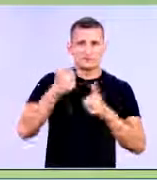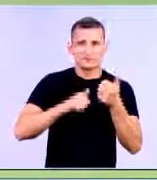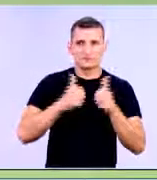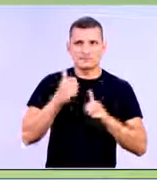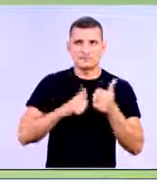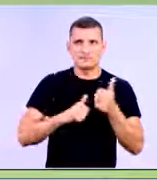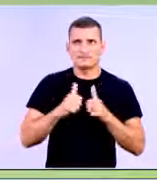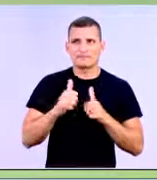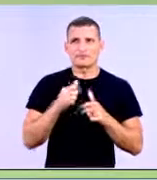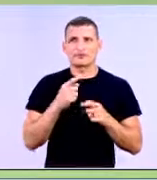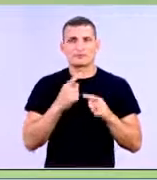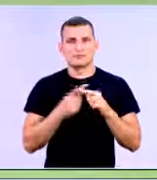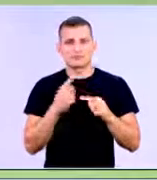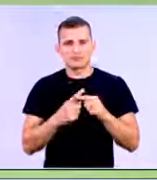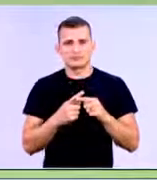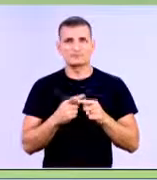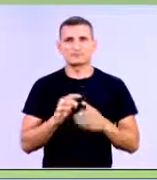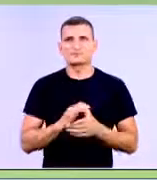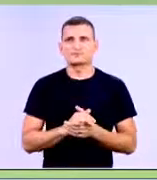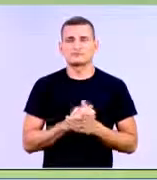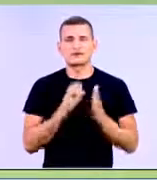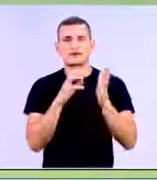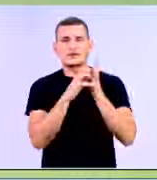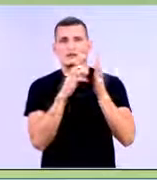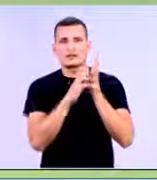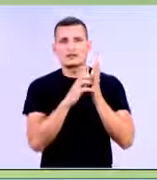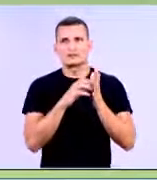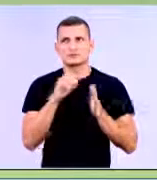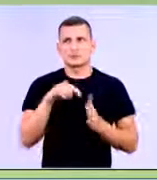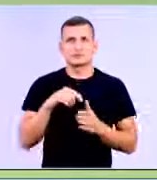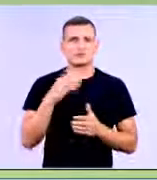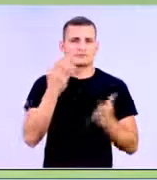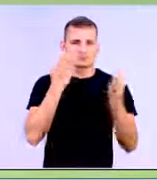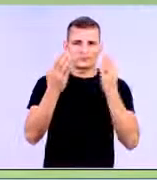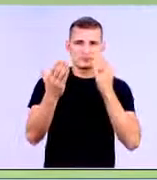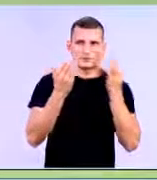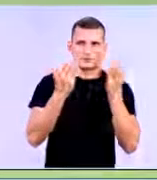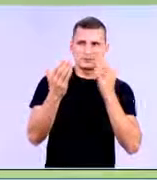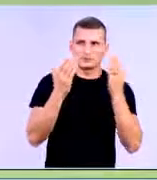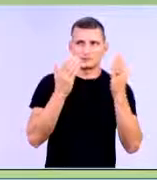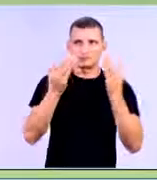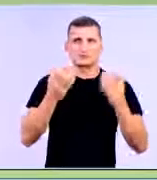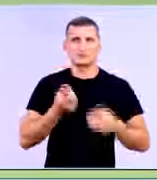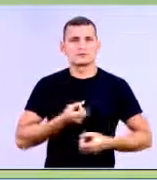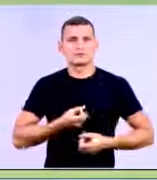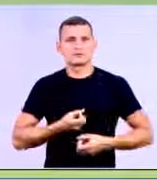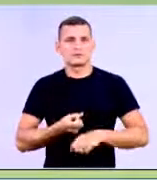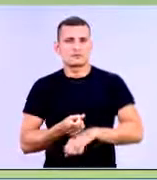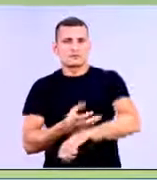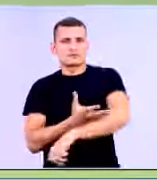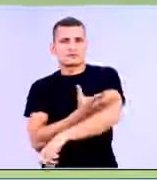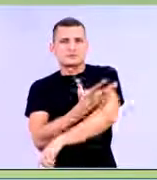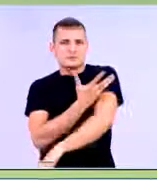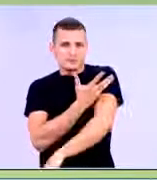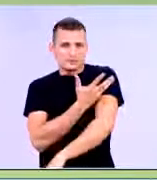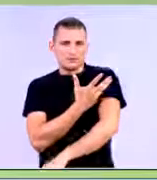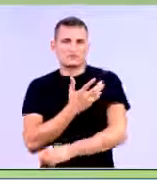tá? Por quê? As características que envolvem são as psicológicas, as emocionais,